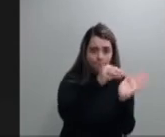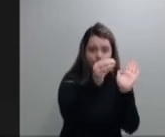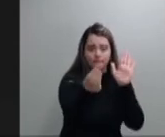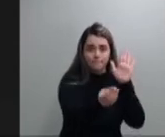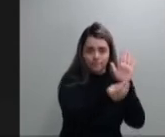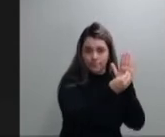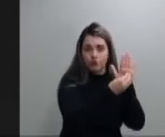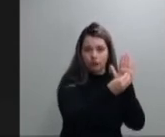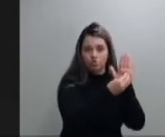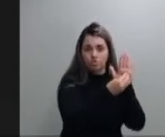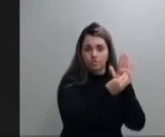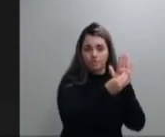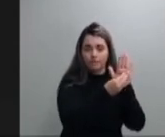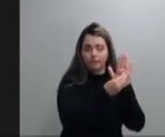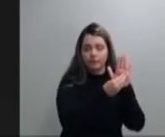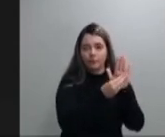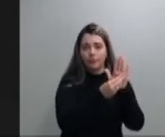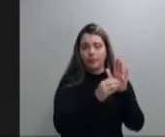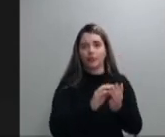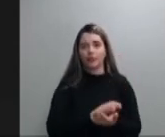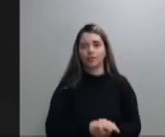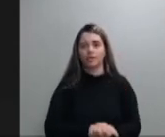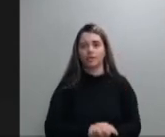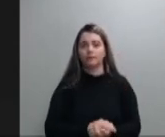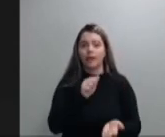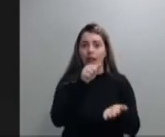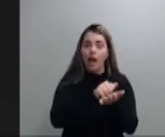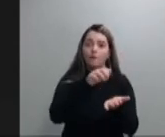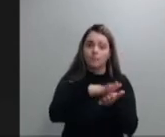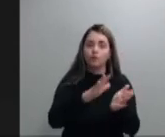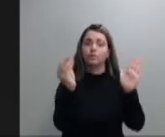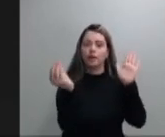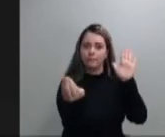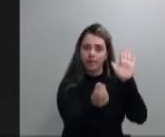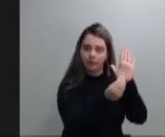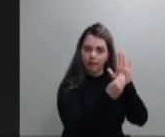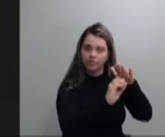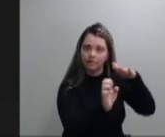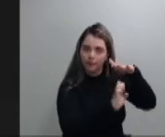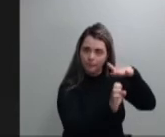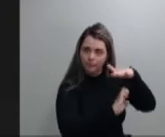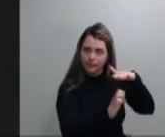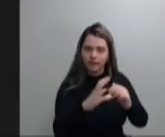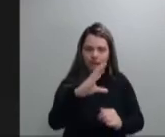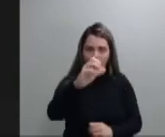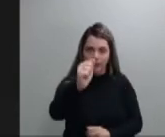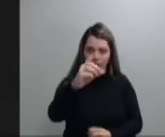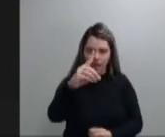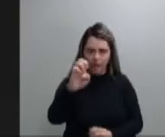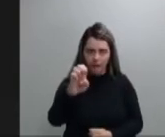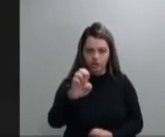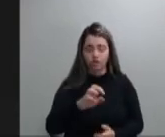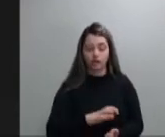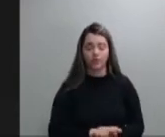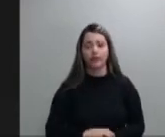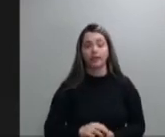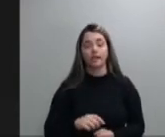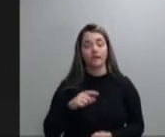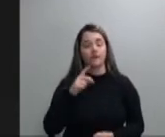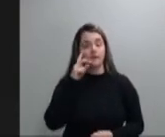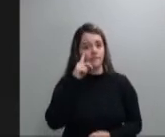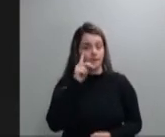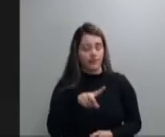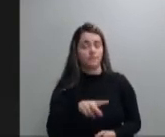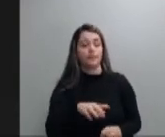considera a multa aplicada pelo recorrente pelo CAD a recorrida considera a data da Assembleia Geral